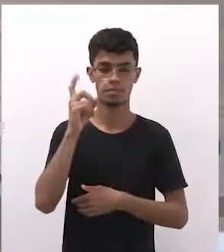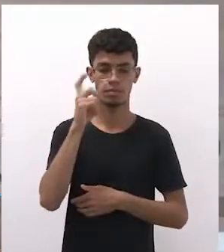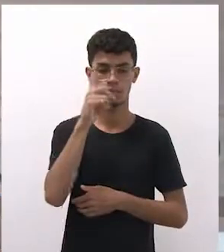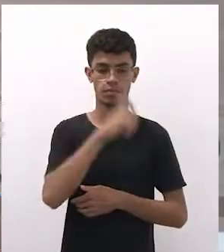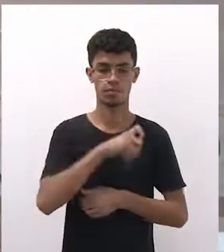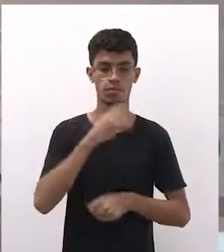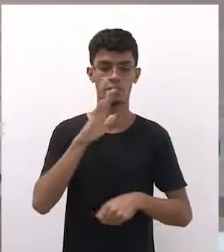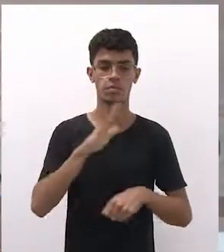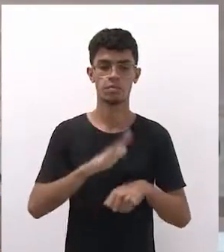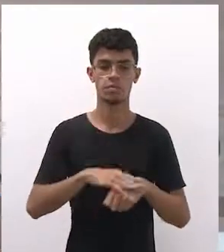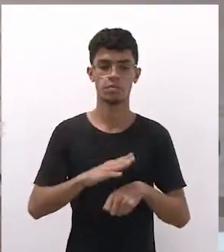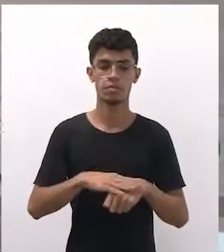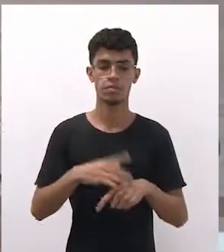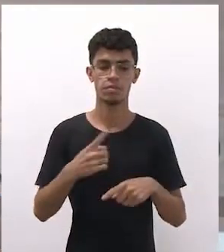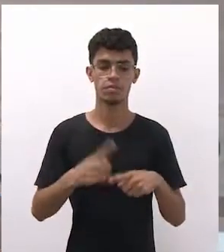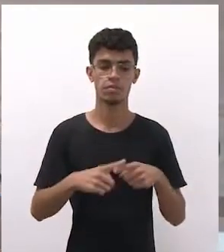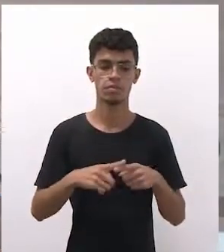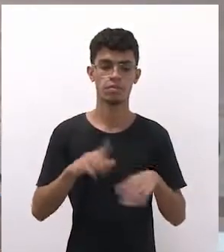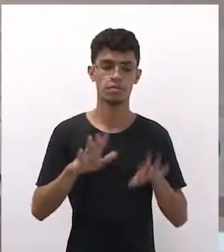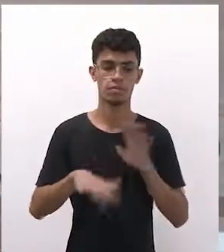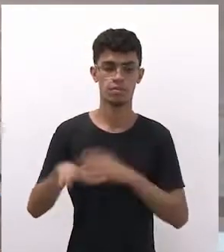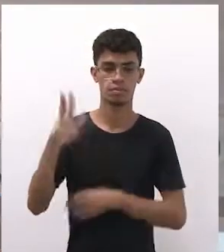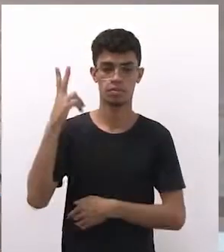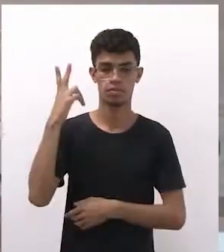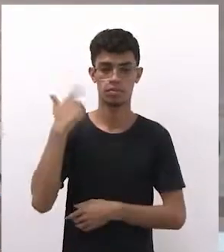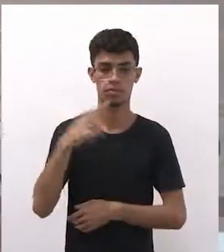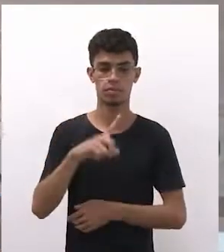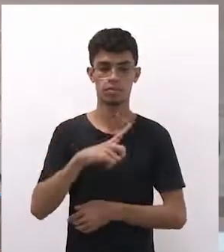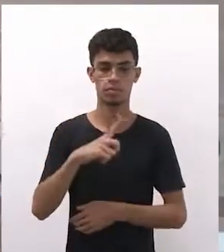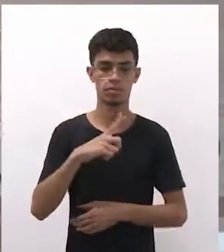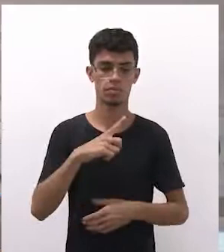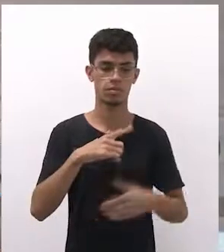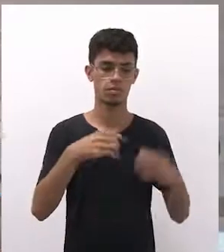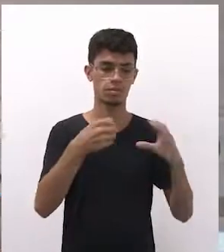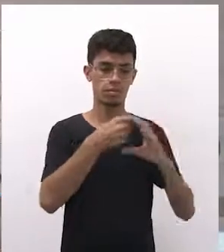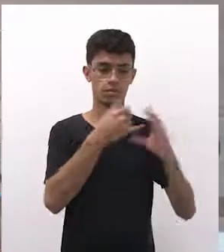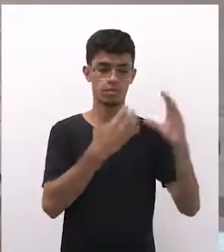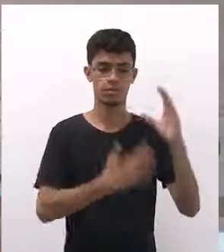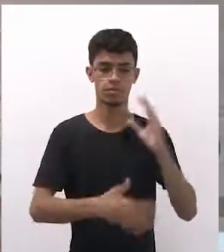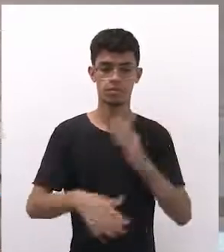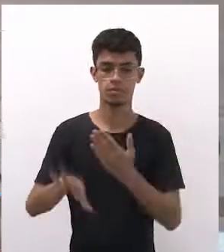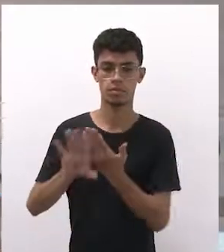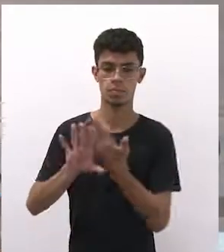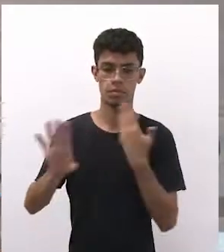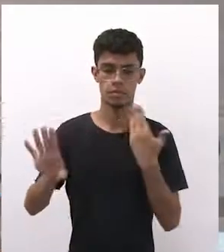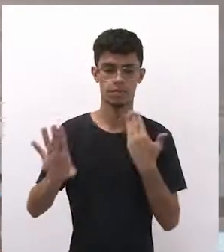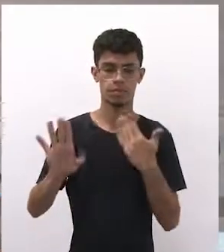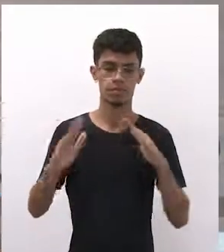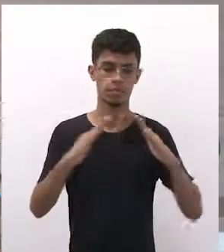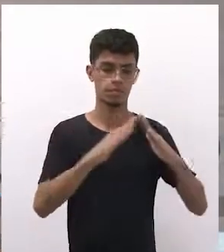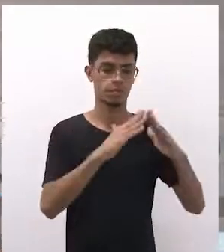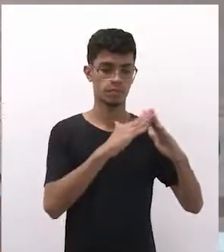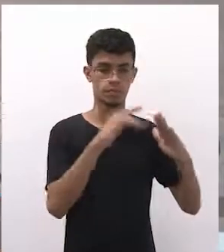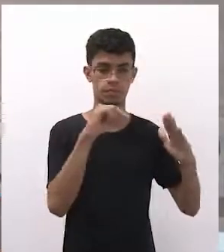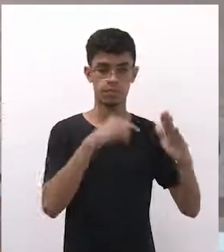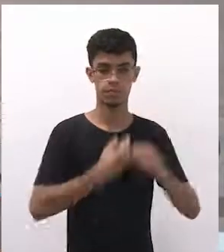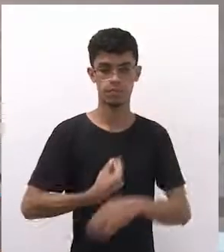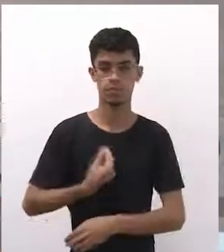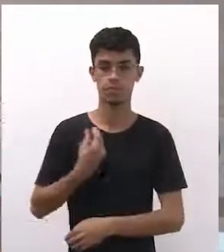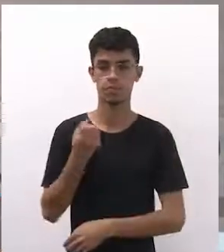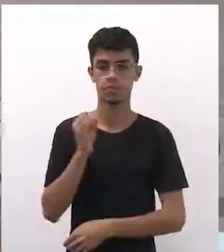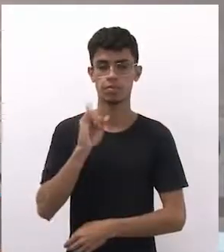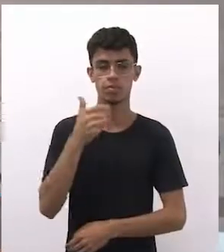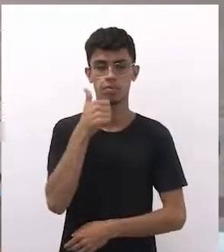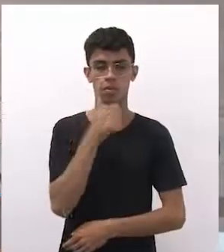ser feita, porque normalmente tem essa característica do isolamento, né, é dentro de casa, e se uma